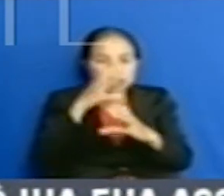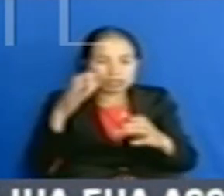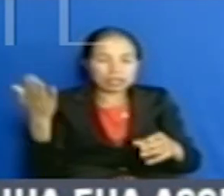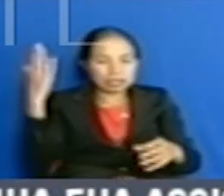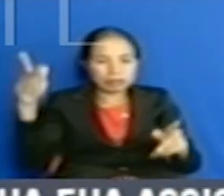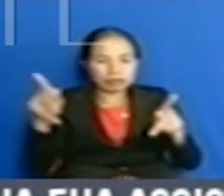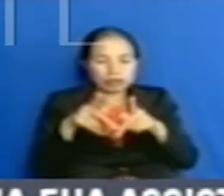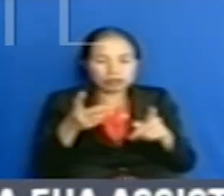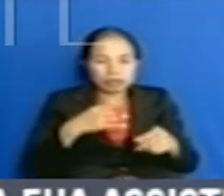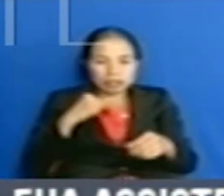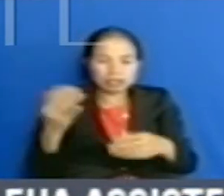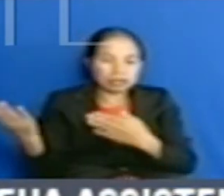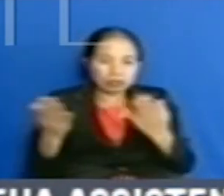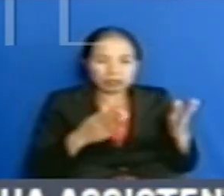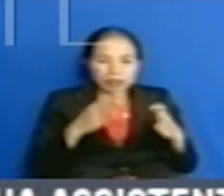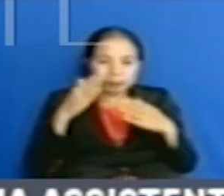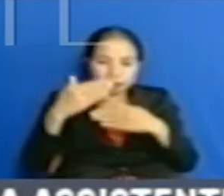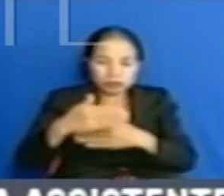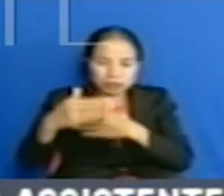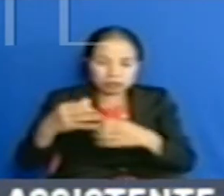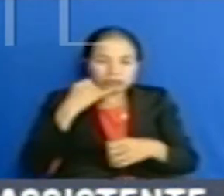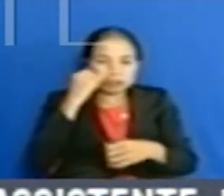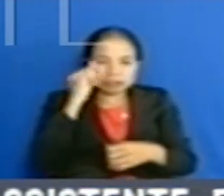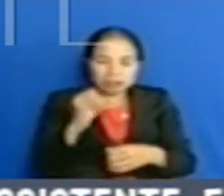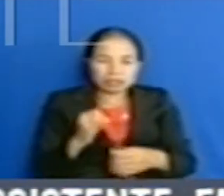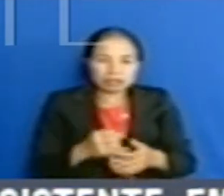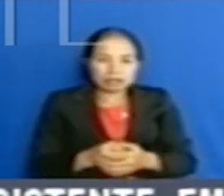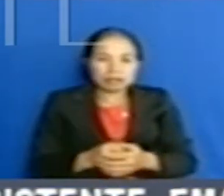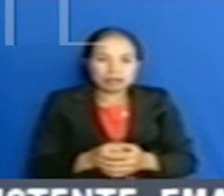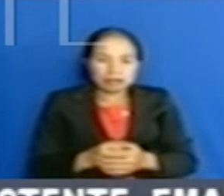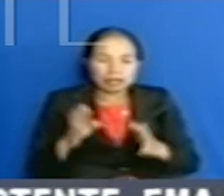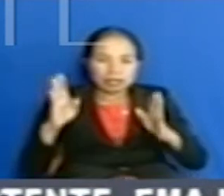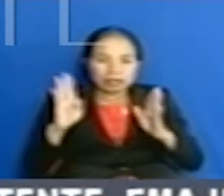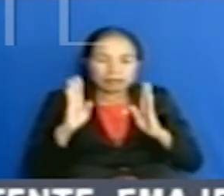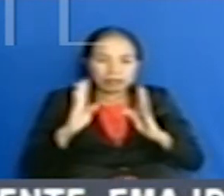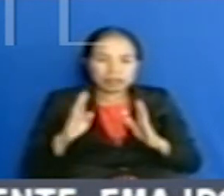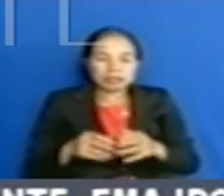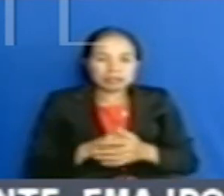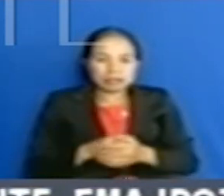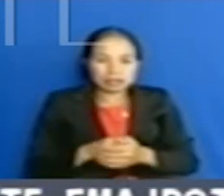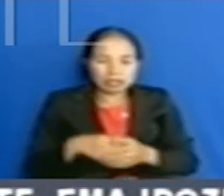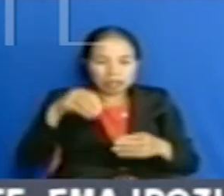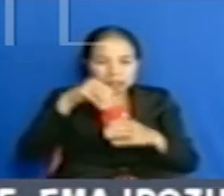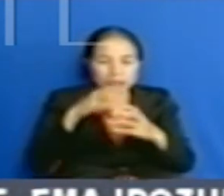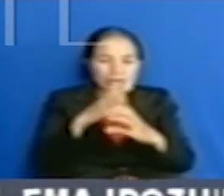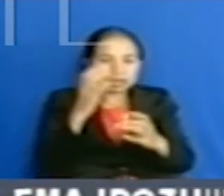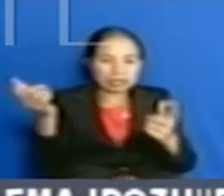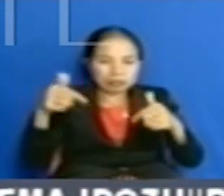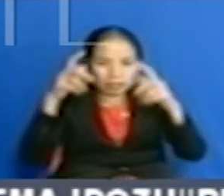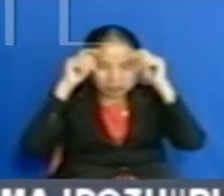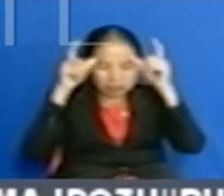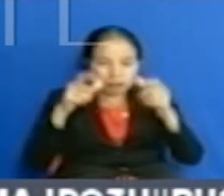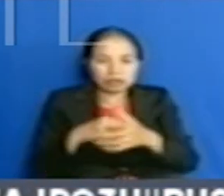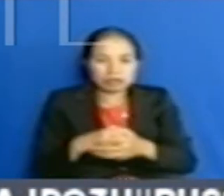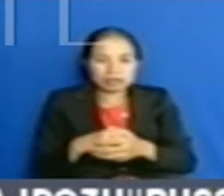ne submete ba processo de investigação. Entretanto, a empresa Timoruan Balum ratama careta Socata Sirenei mai Timor-Leste, com